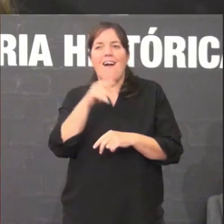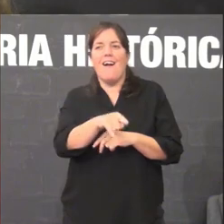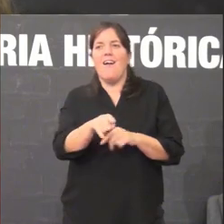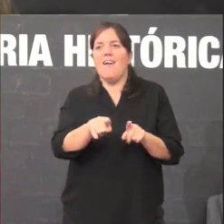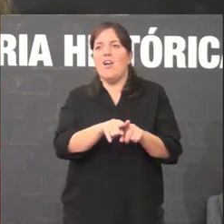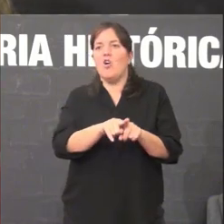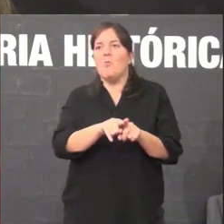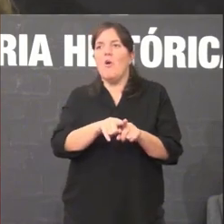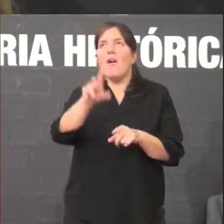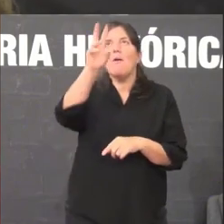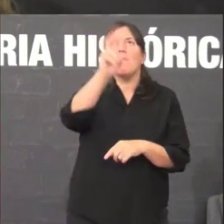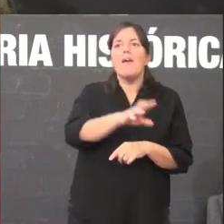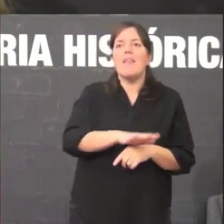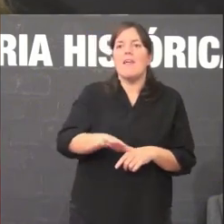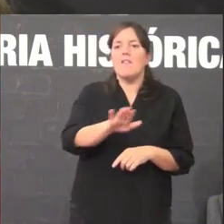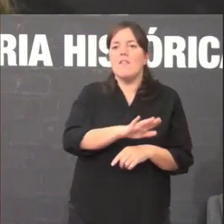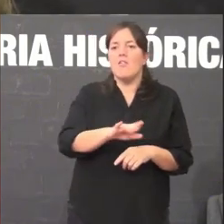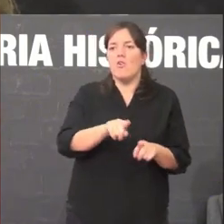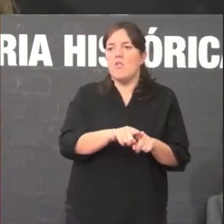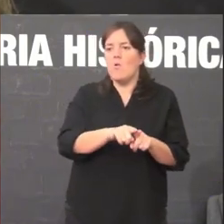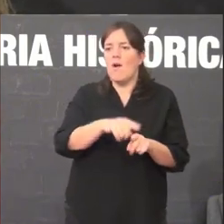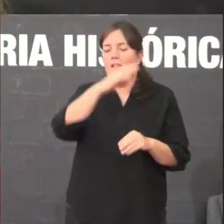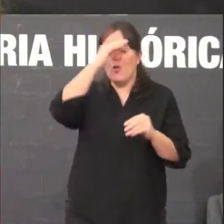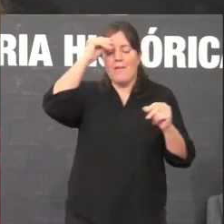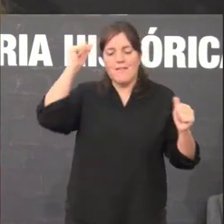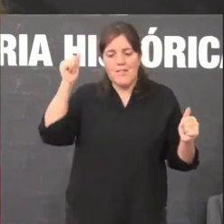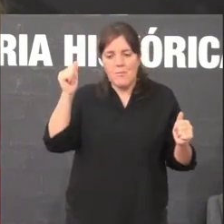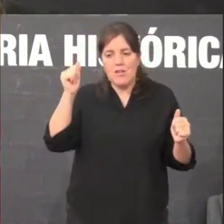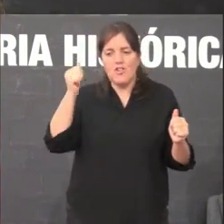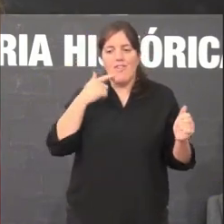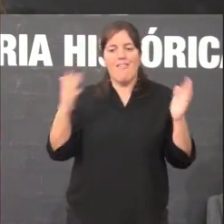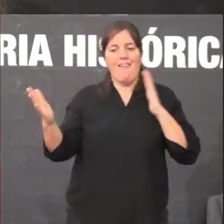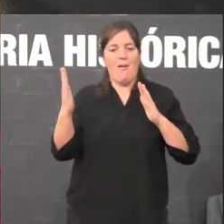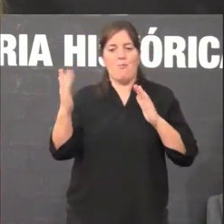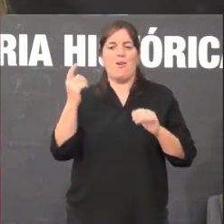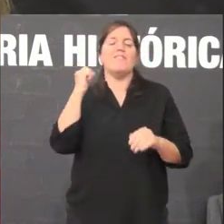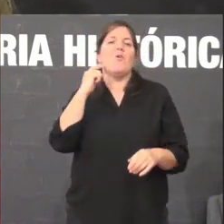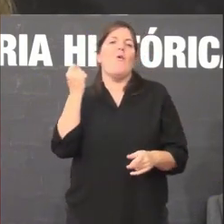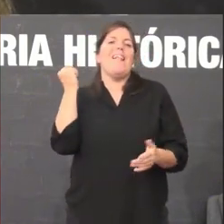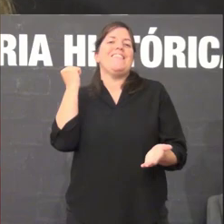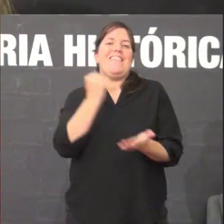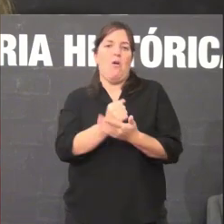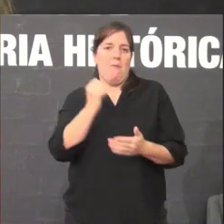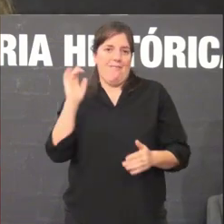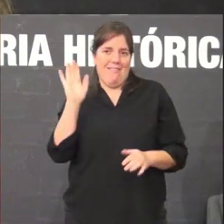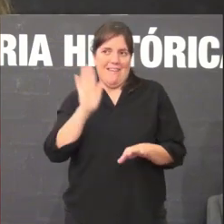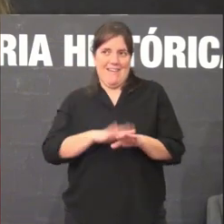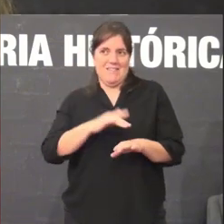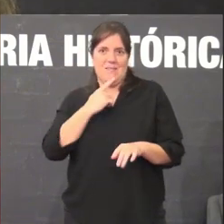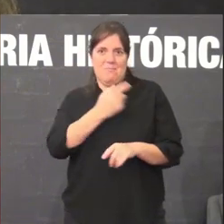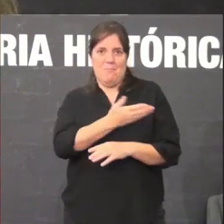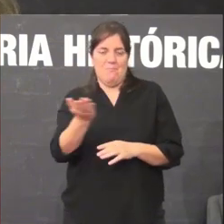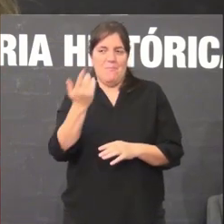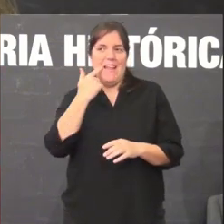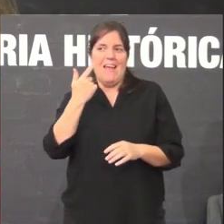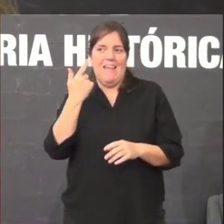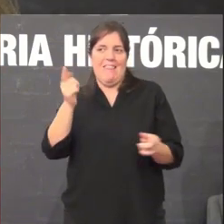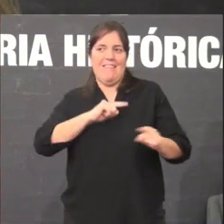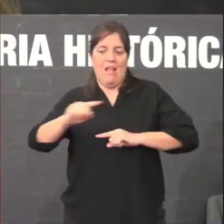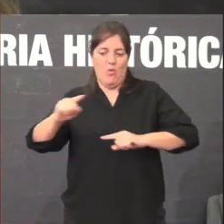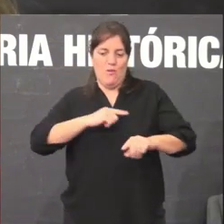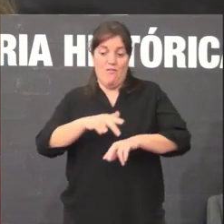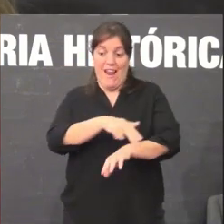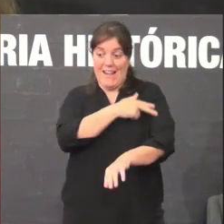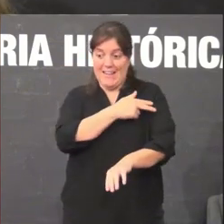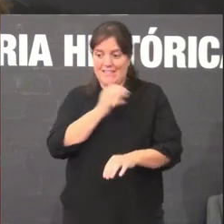numa política do esquecimento de alguns episódios traumáticos da ditadura franquista.